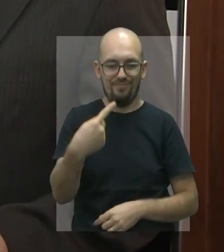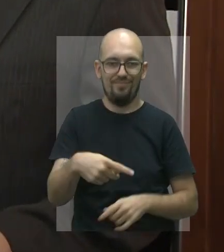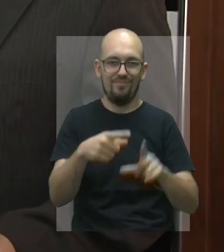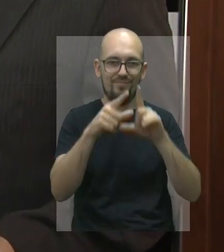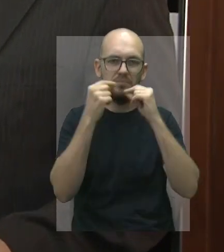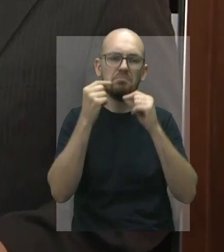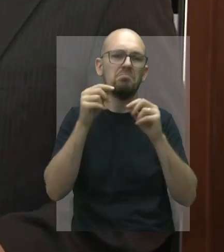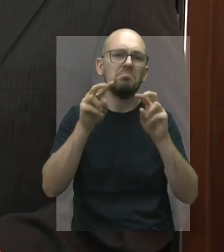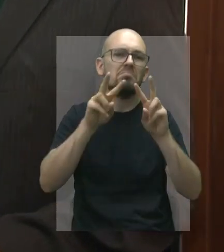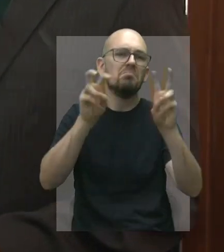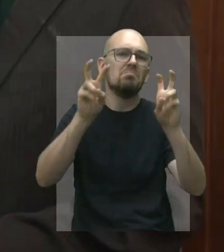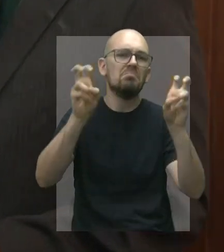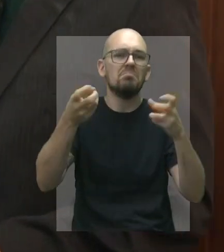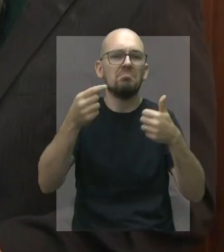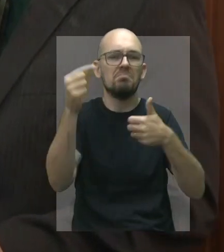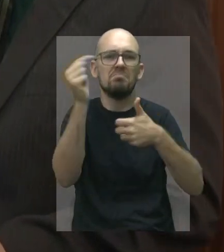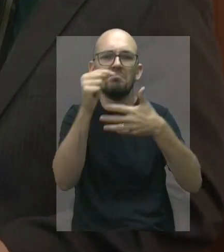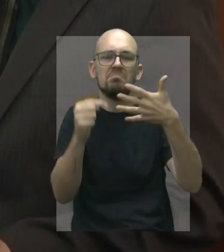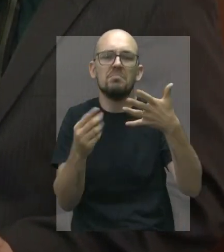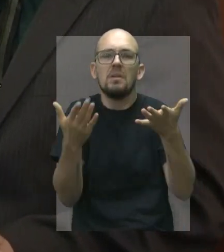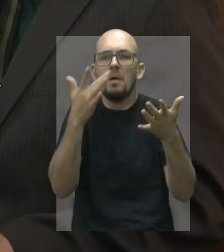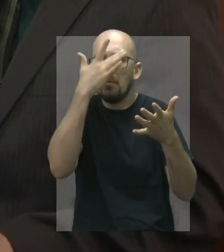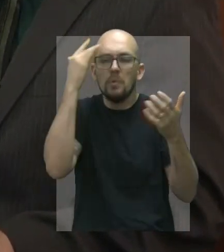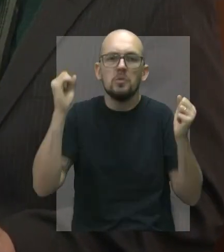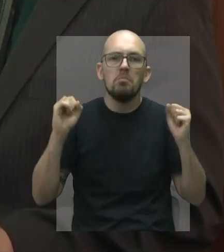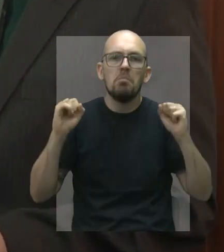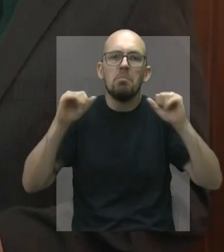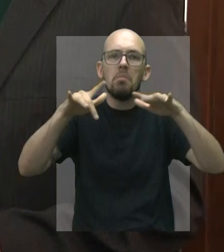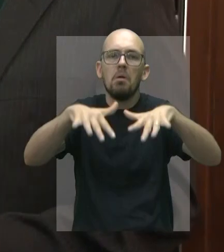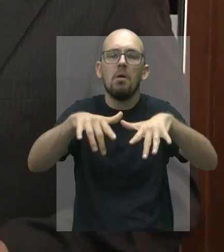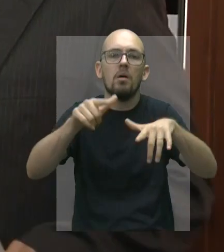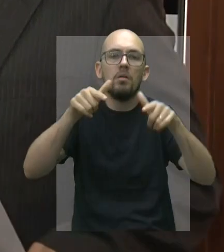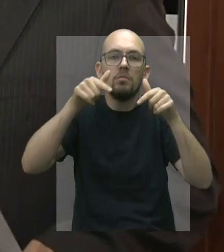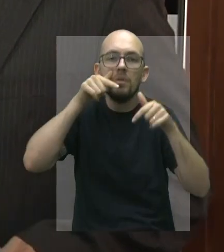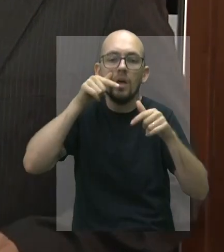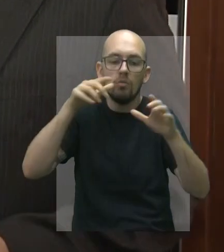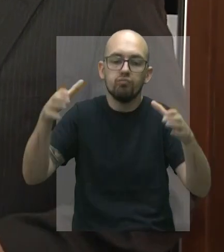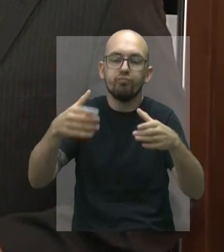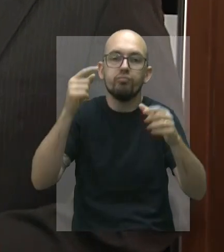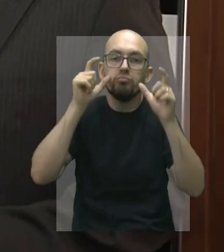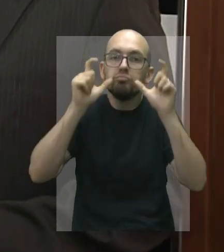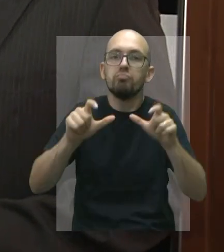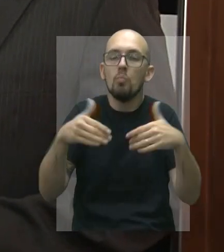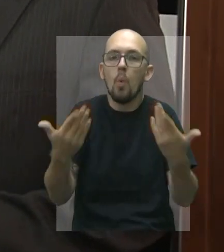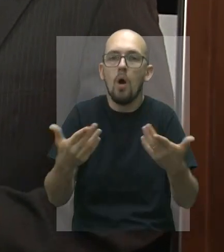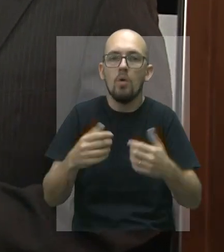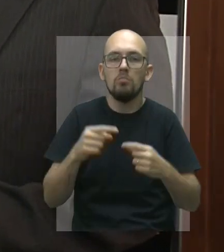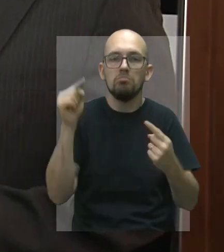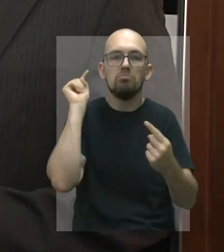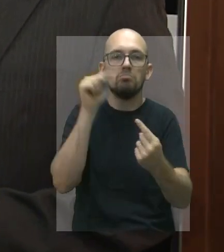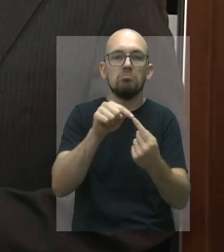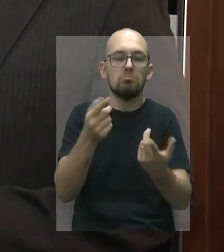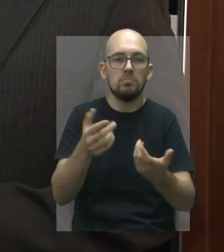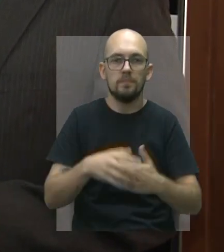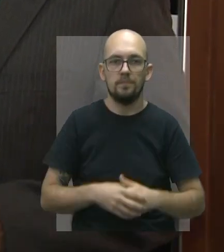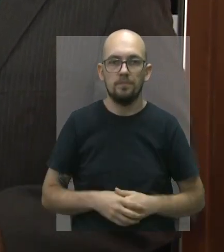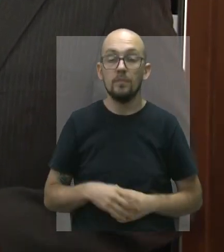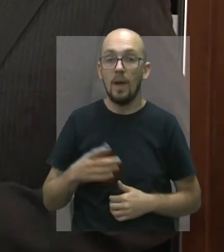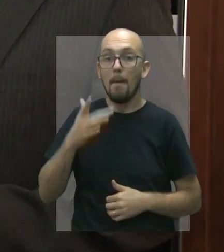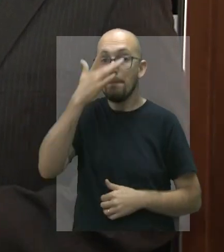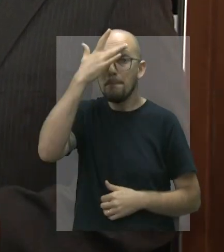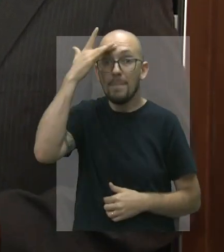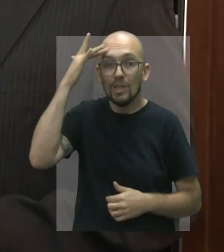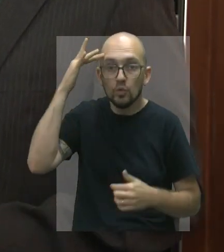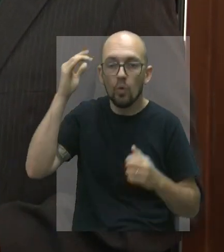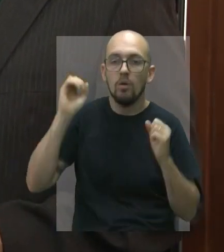os temas, os palestrantes, quem que é o público-alvo para essas palestras, doutor? Bem, o público-alvo, como nós dissemos, é